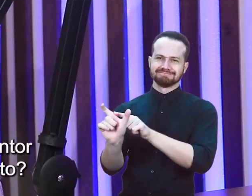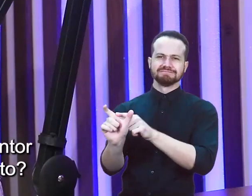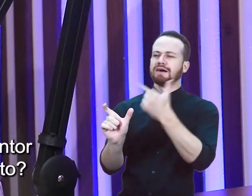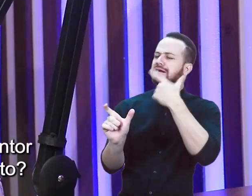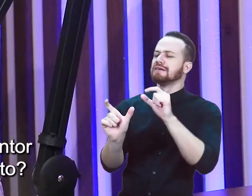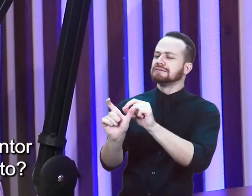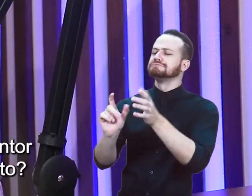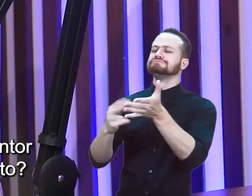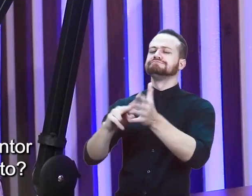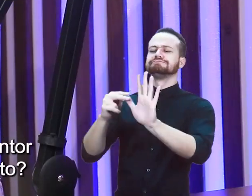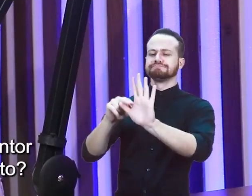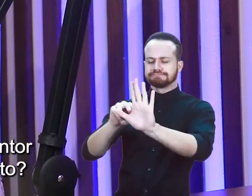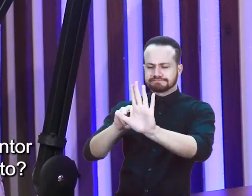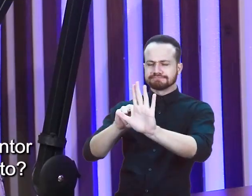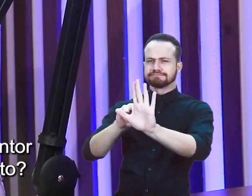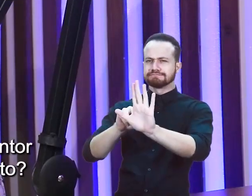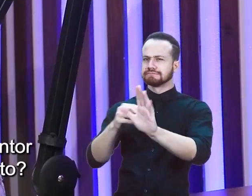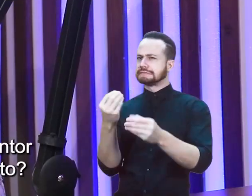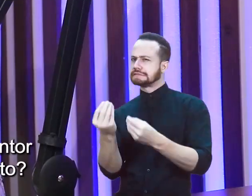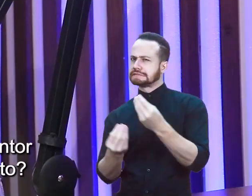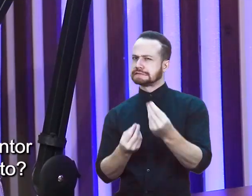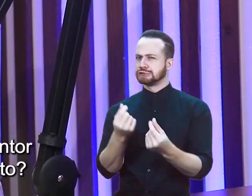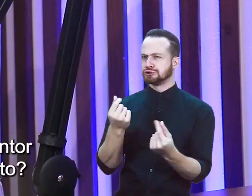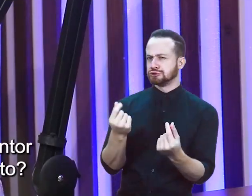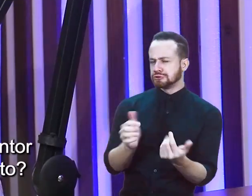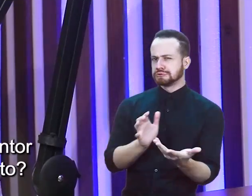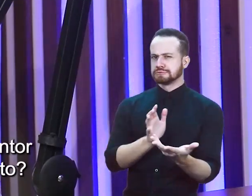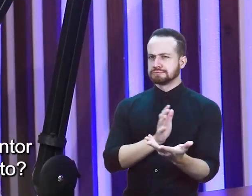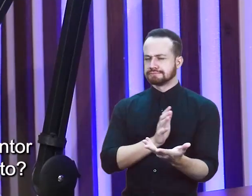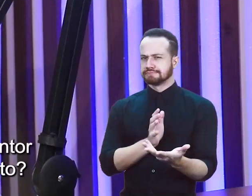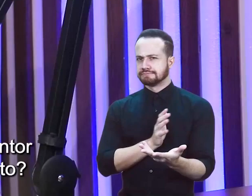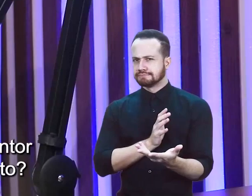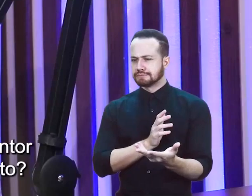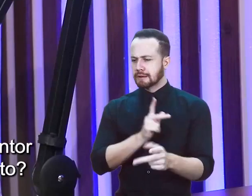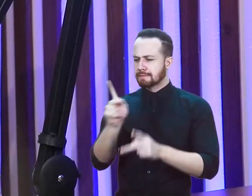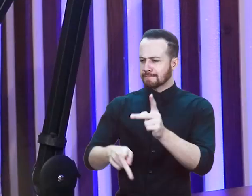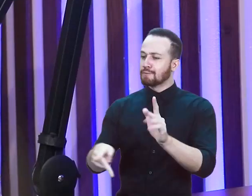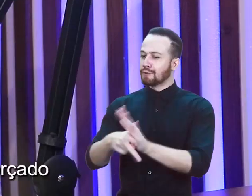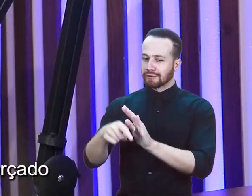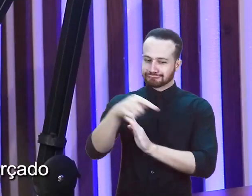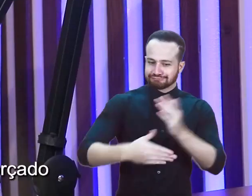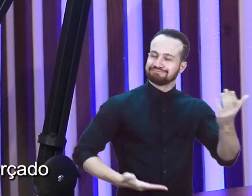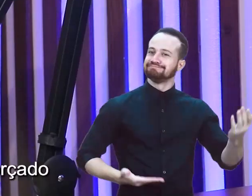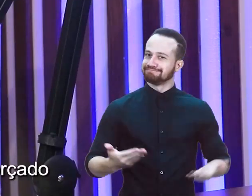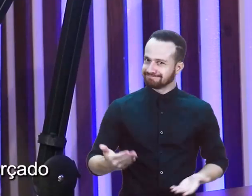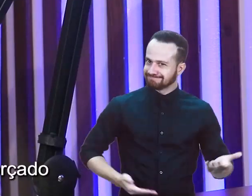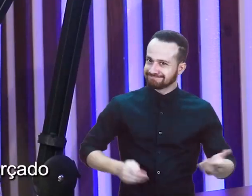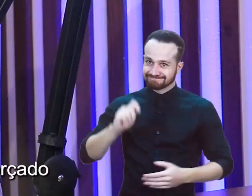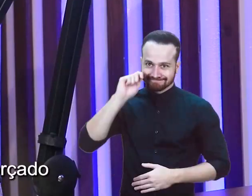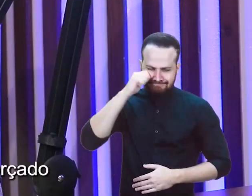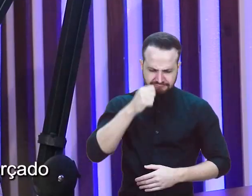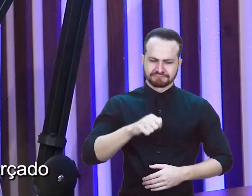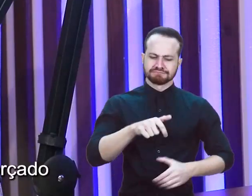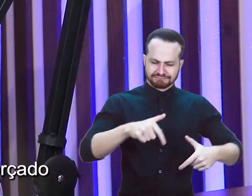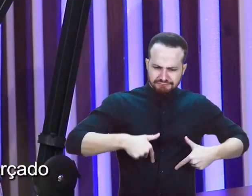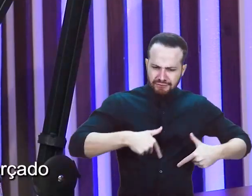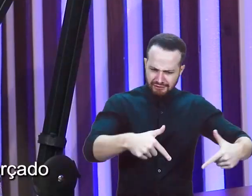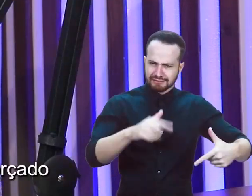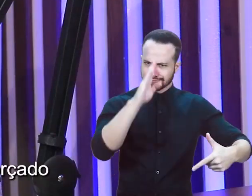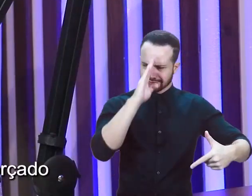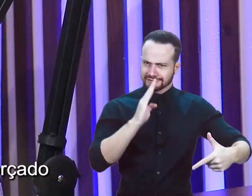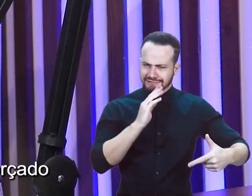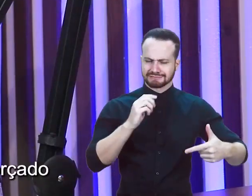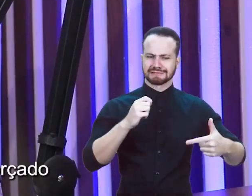é a branquitude? O detentor do dinheiro, que é do povo preto. Porque foi o povo preto quem trabalhou